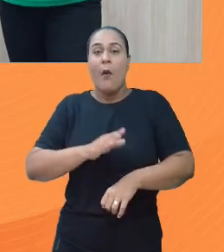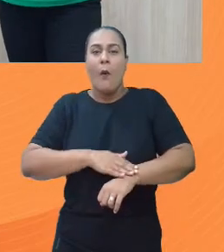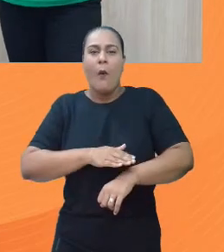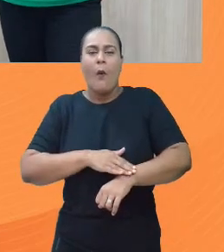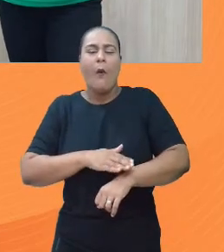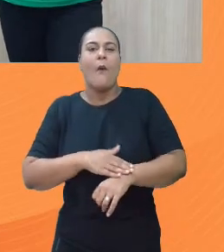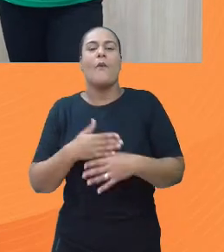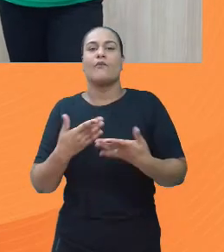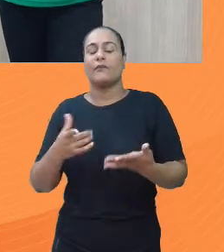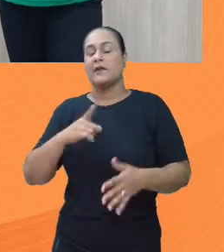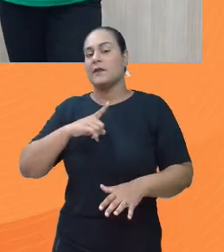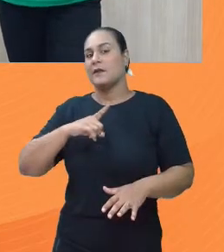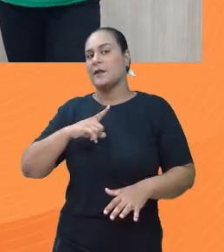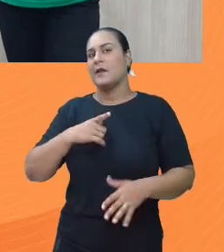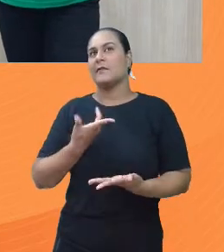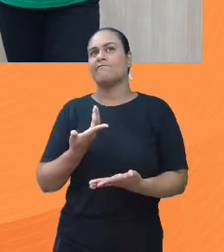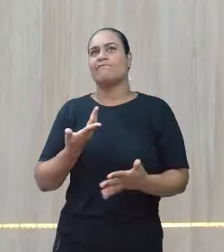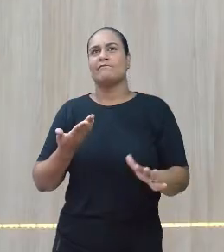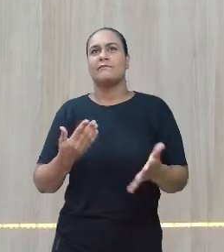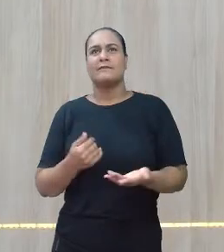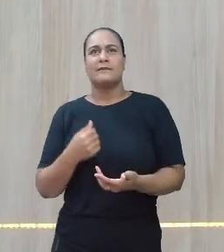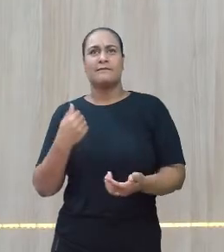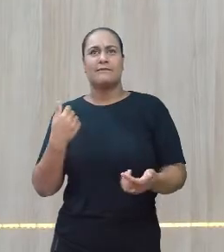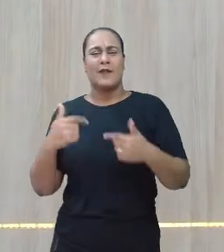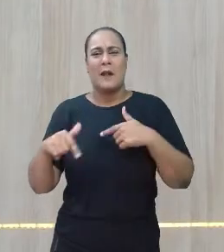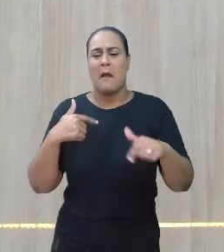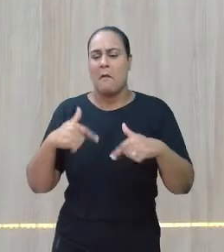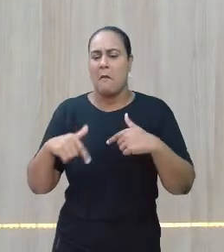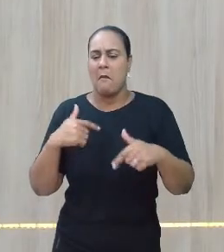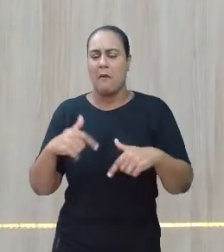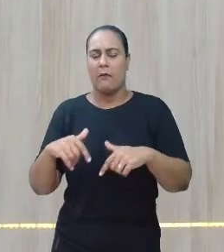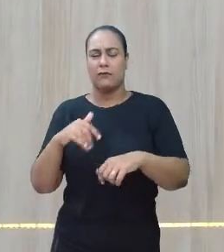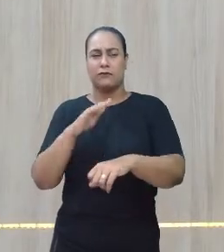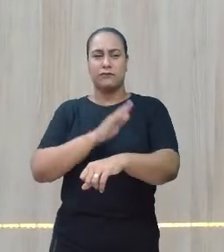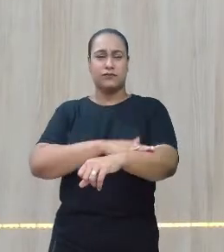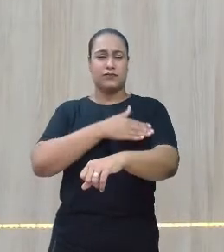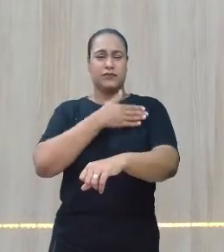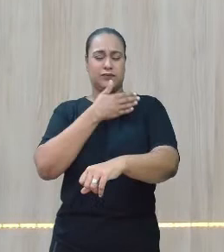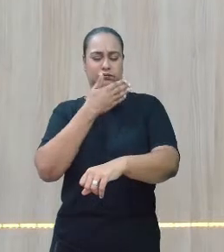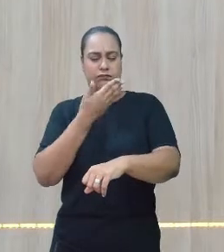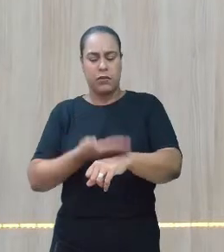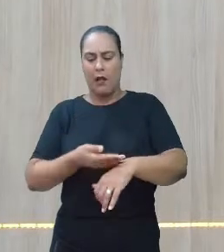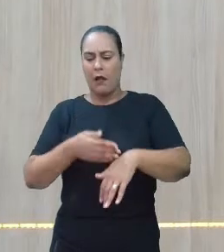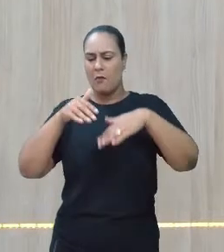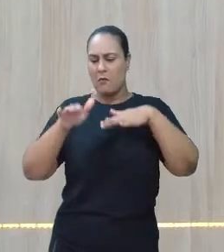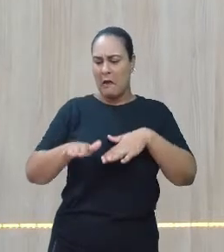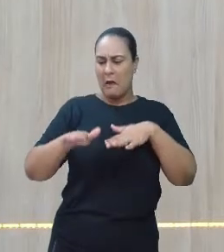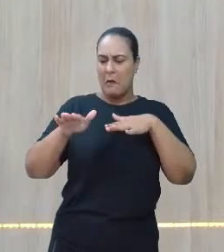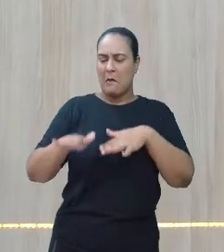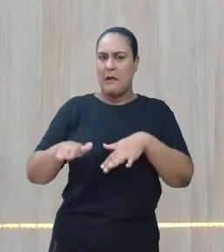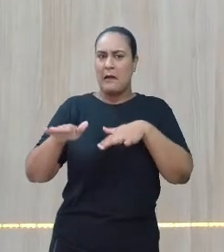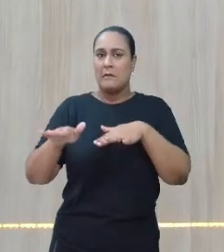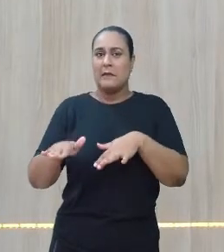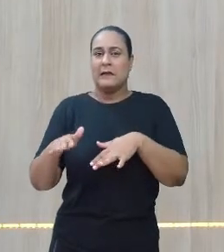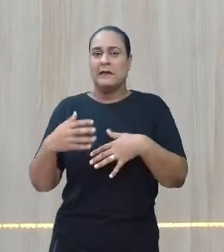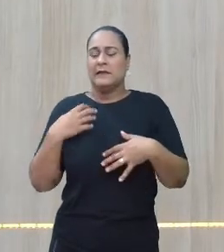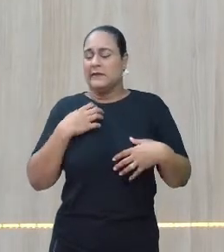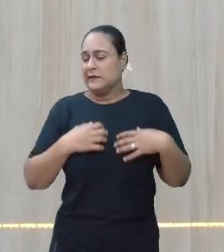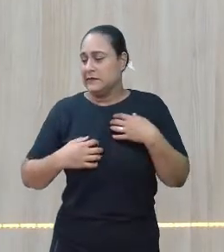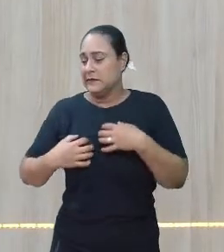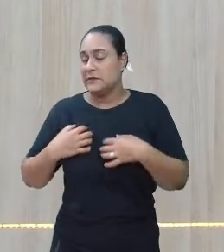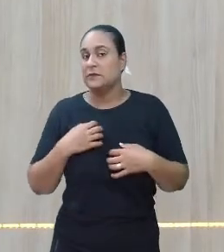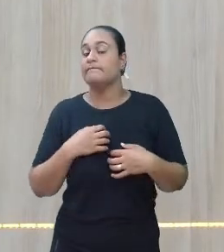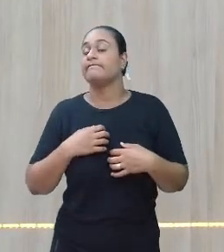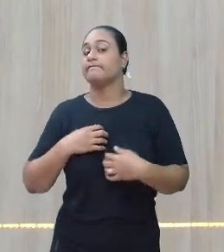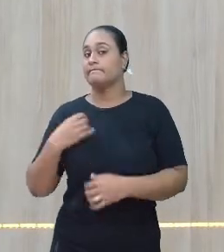de tantas coisas, de tantos afazeres, o trânsito, né, sobrecarga disso e daquilo. Então, é muito importante a